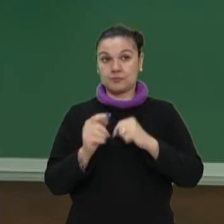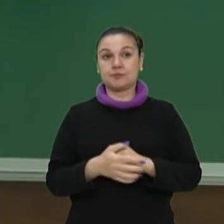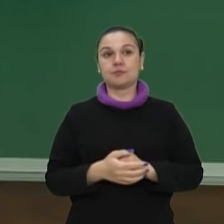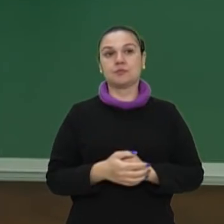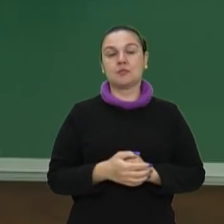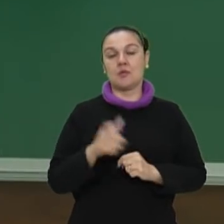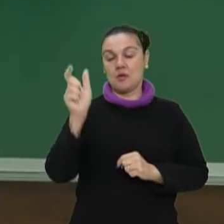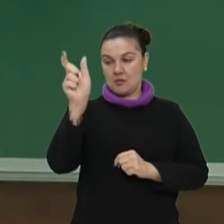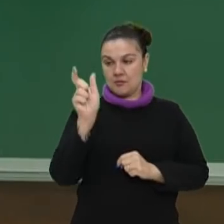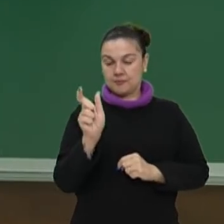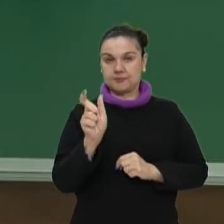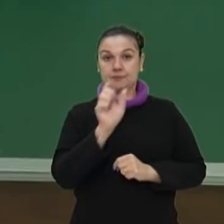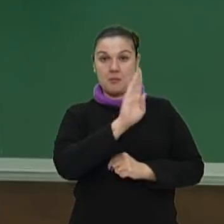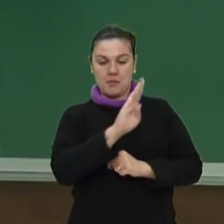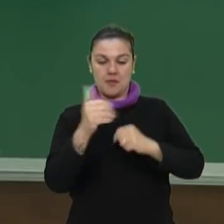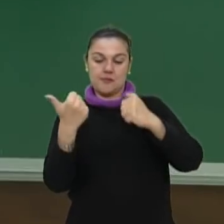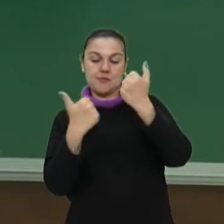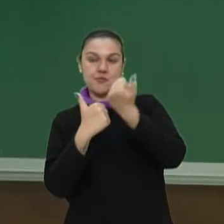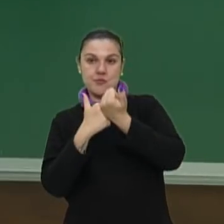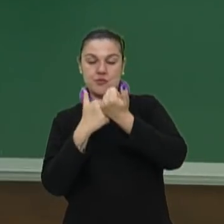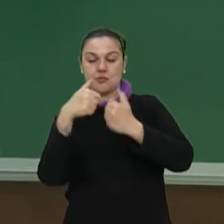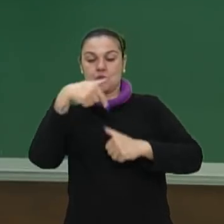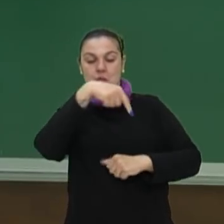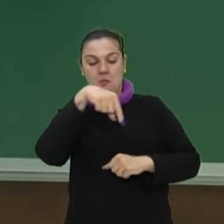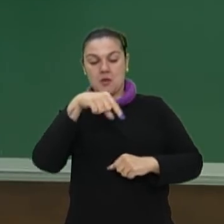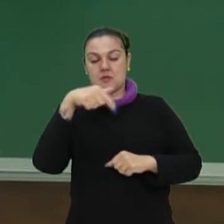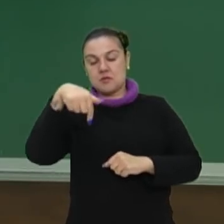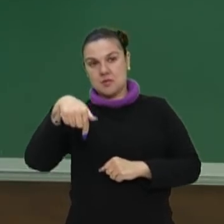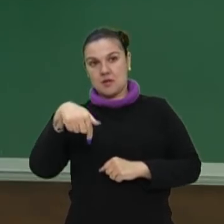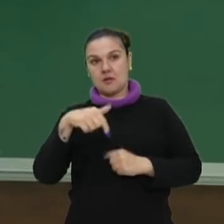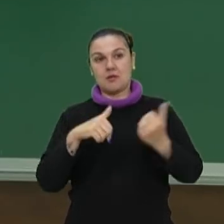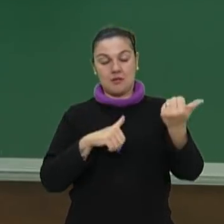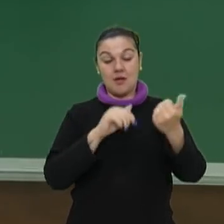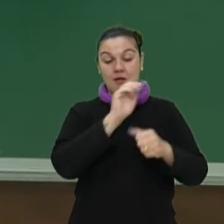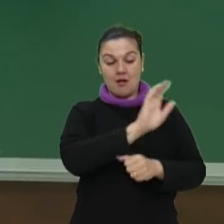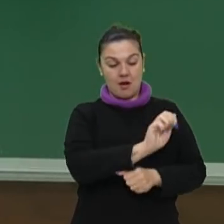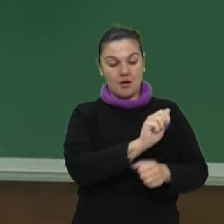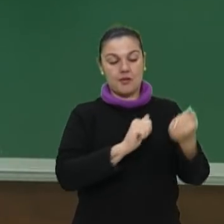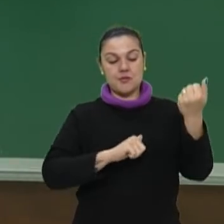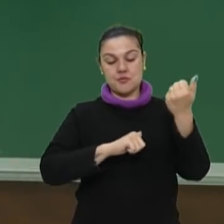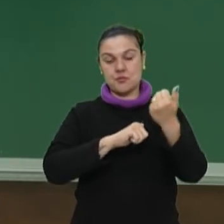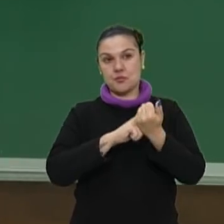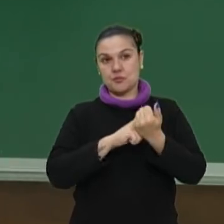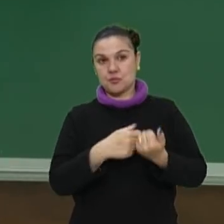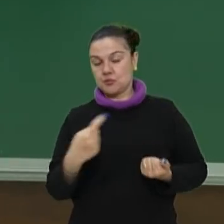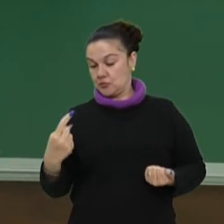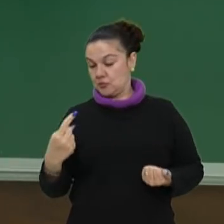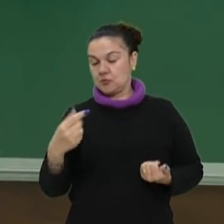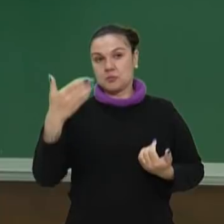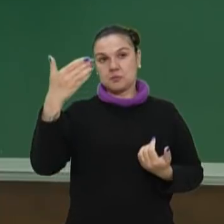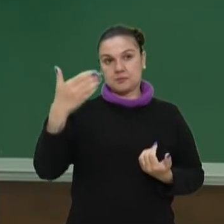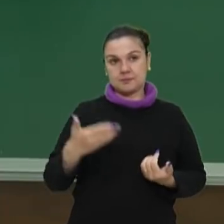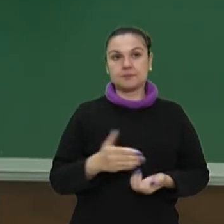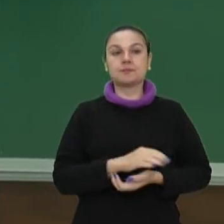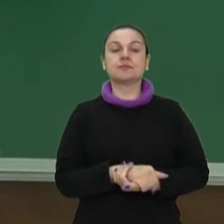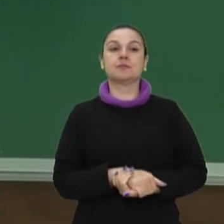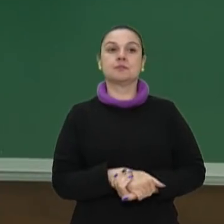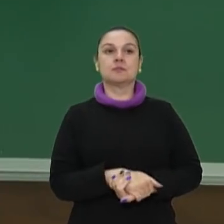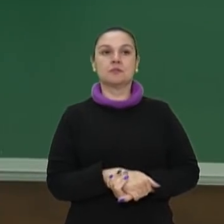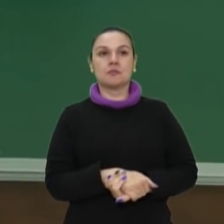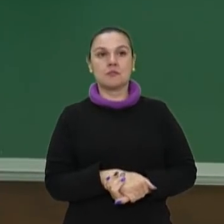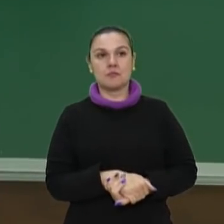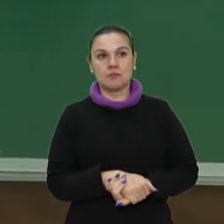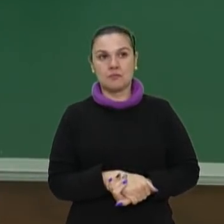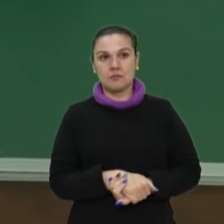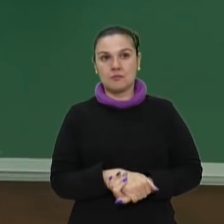do b, coloca menos 7. E aqui no lugar do a, a gente coloca 1. Então é só uma substituição, né? Lembrando disso, destaca a, b,